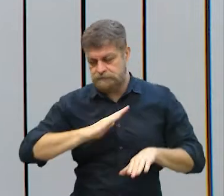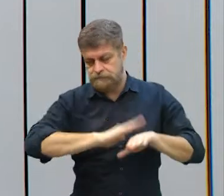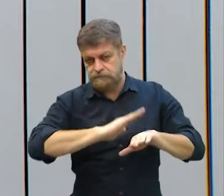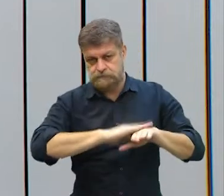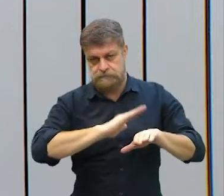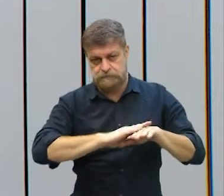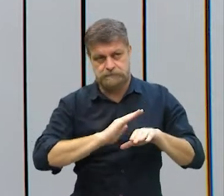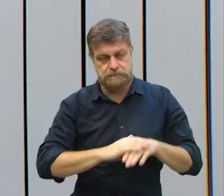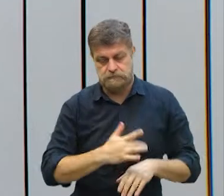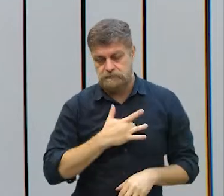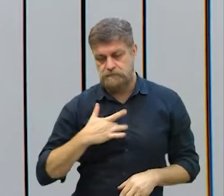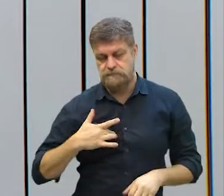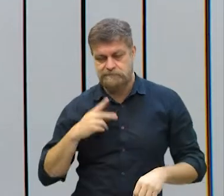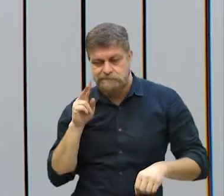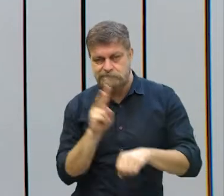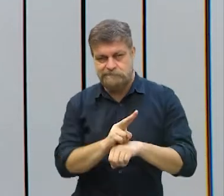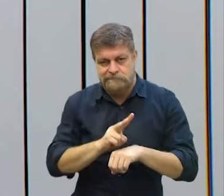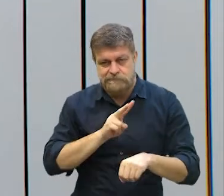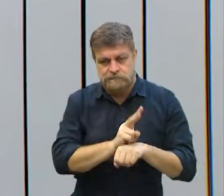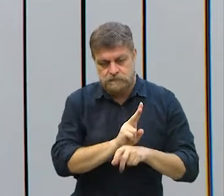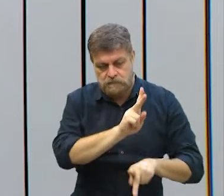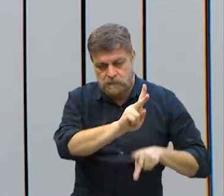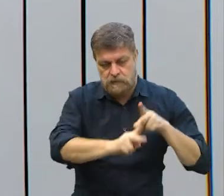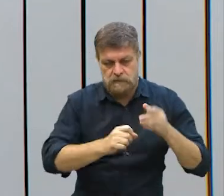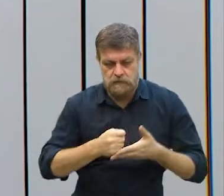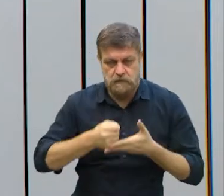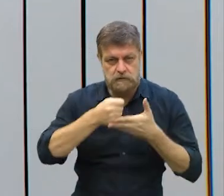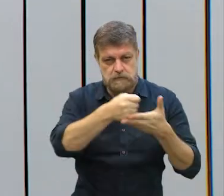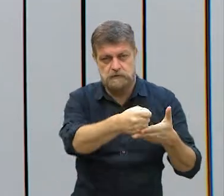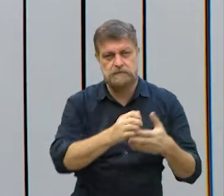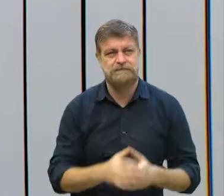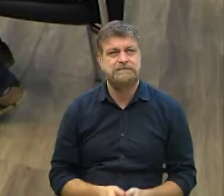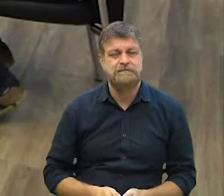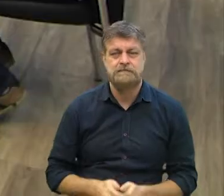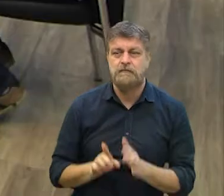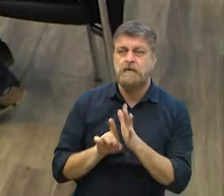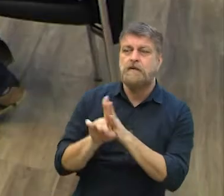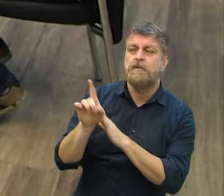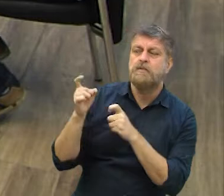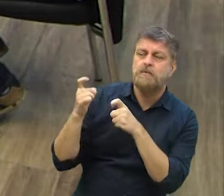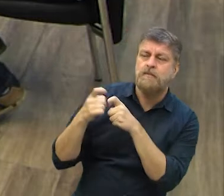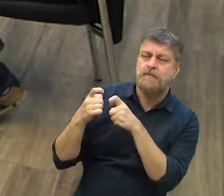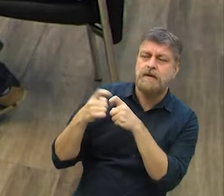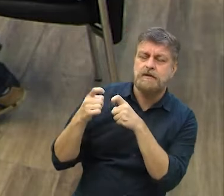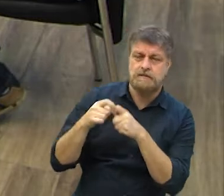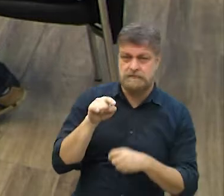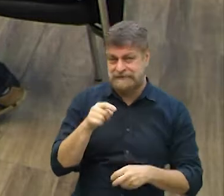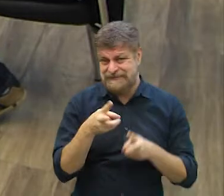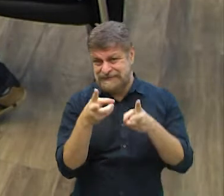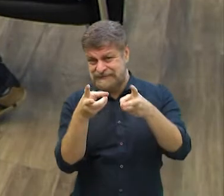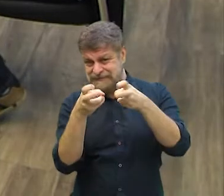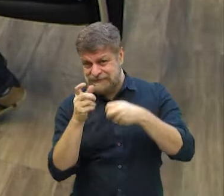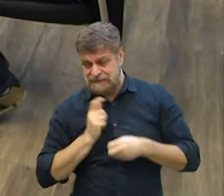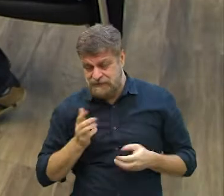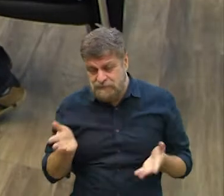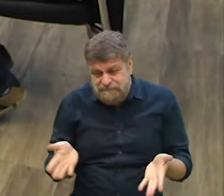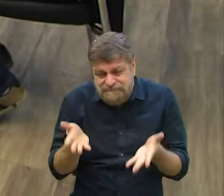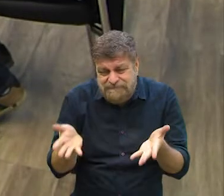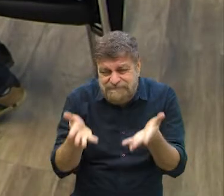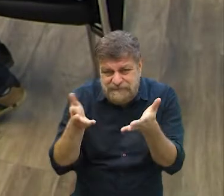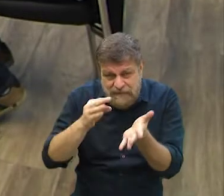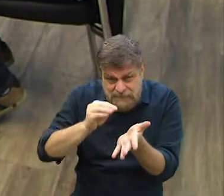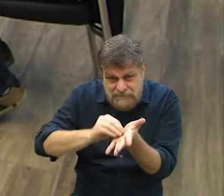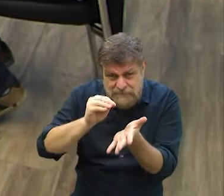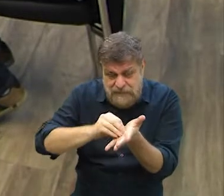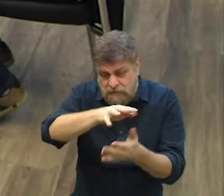aí o que der para a gente fazer nos postos de saúde, né? Para poder ajudar a população com médicos. Alexandre, você percebe esse incentivo,